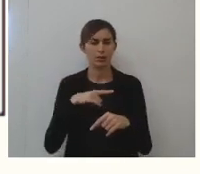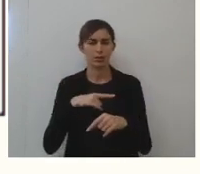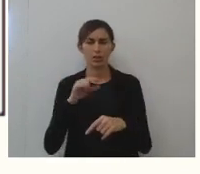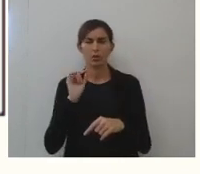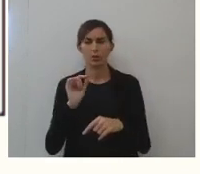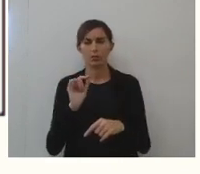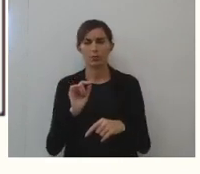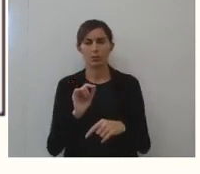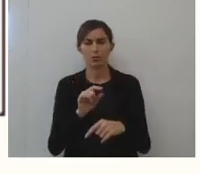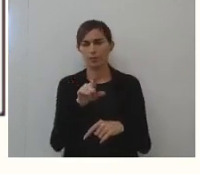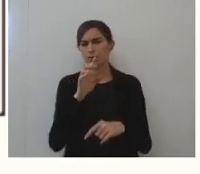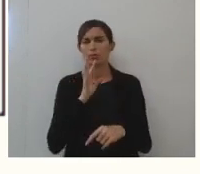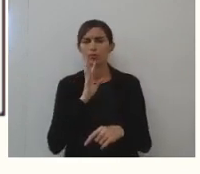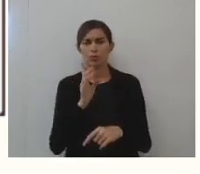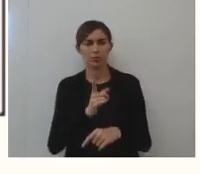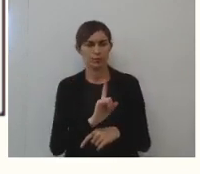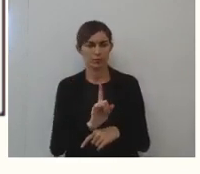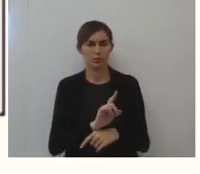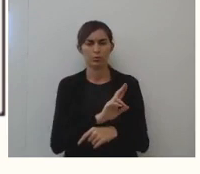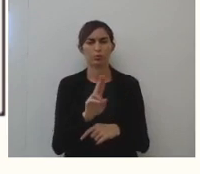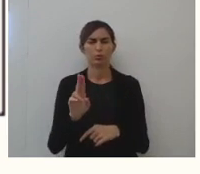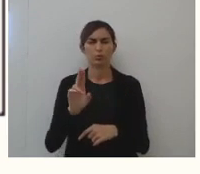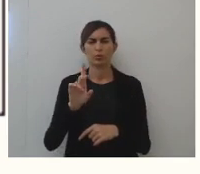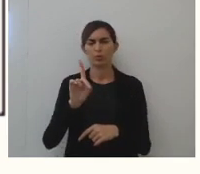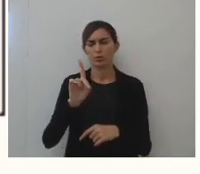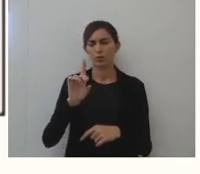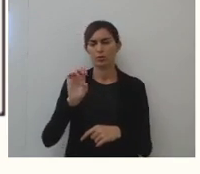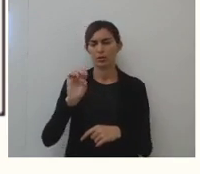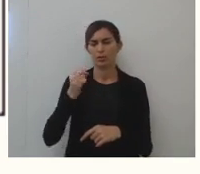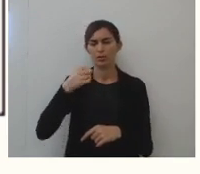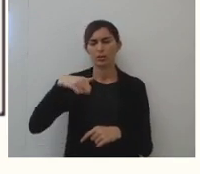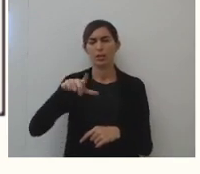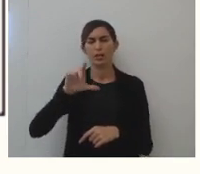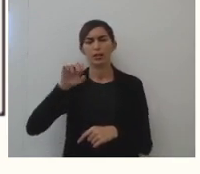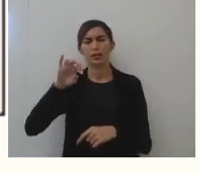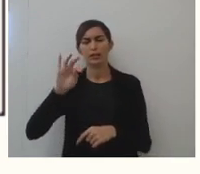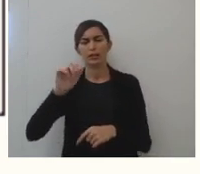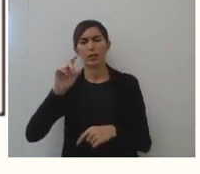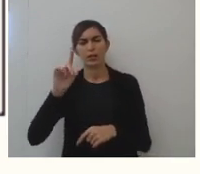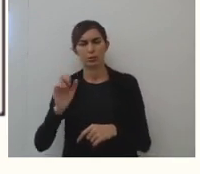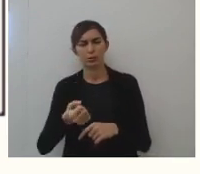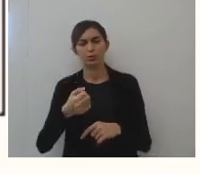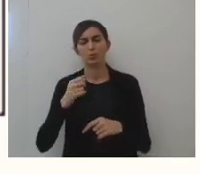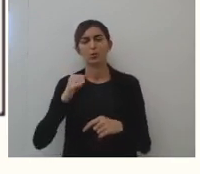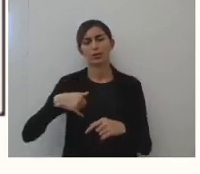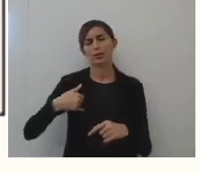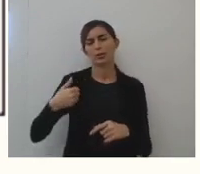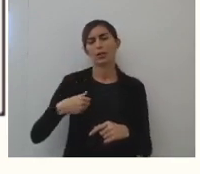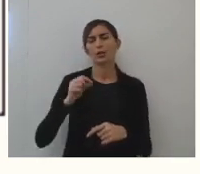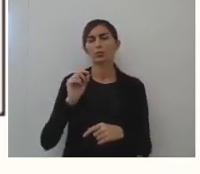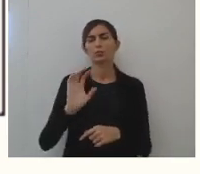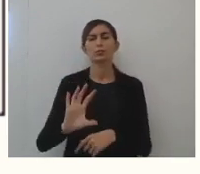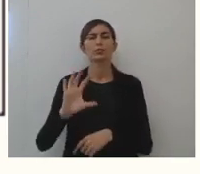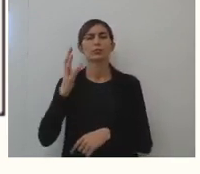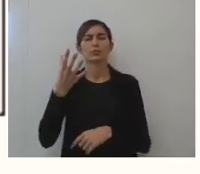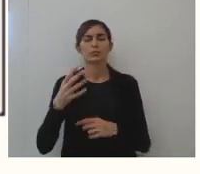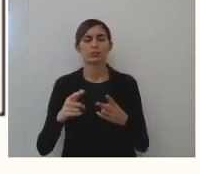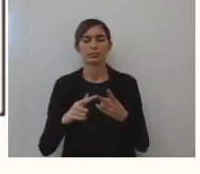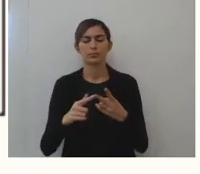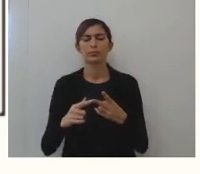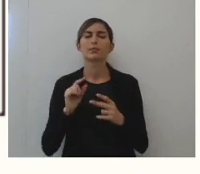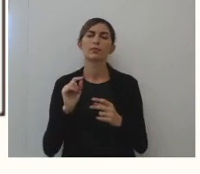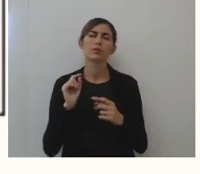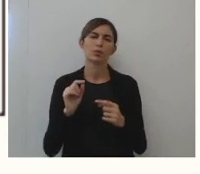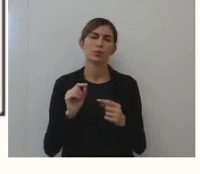que talvez vocês não conheçam, que se chama desalentados por idade. O que é que acontece aí? Desalentados